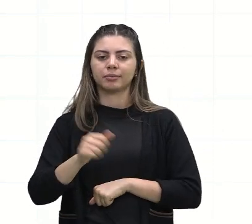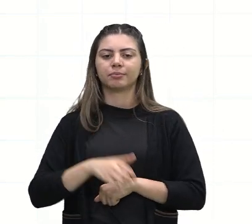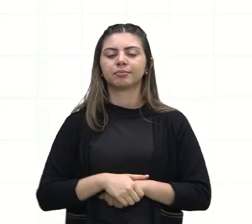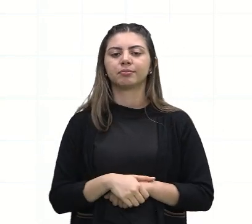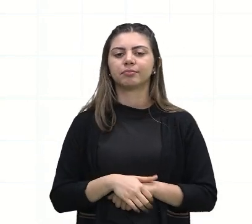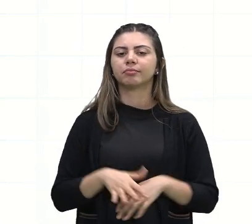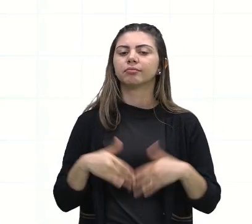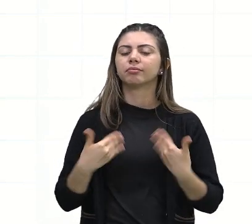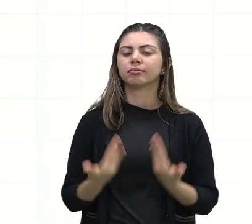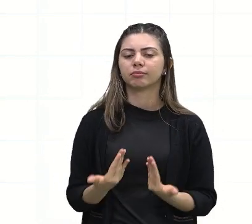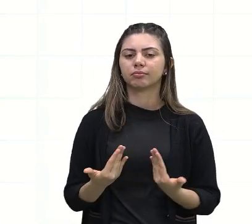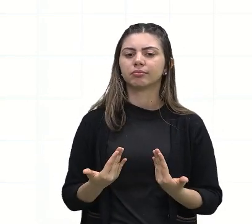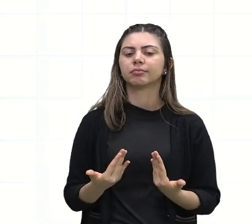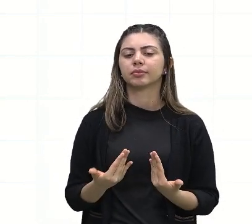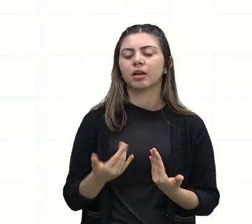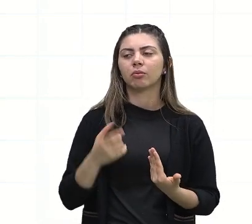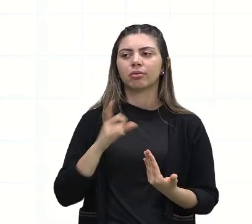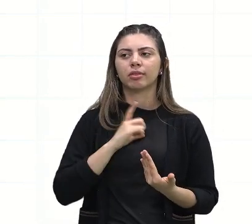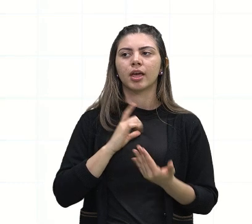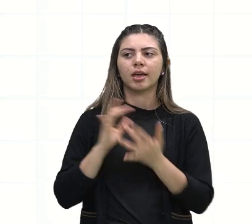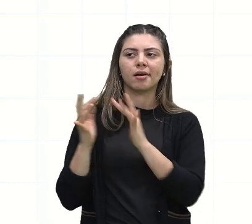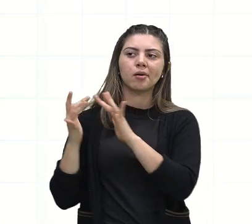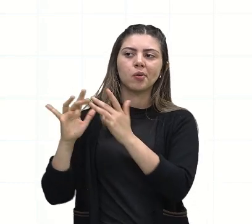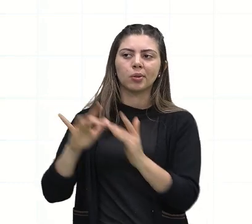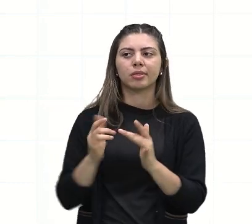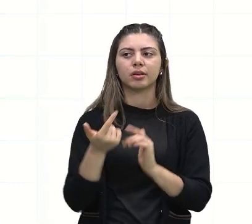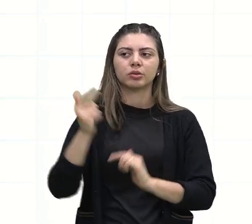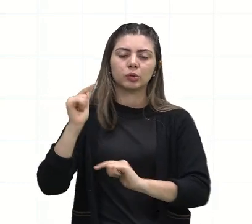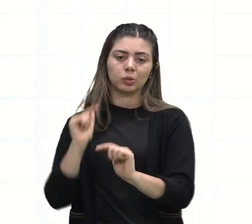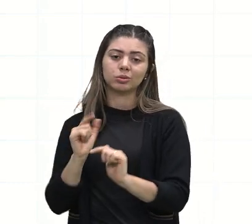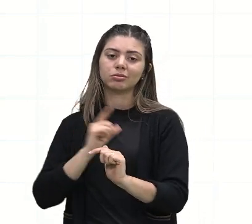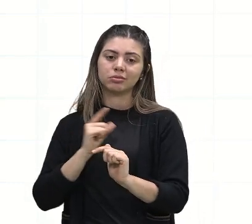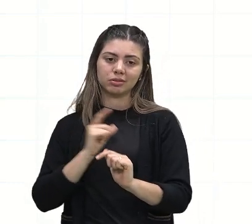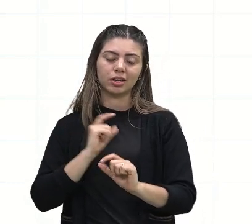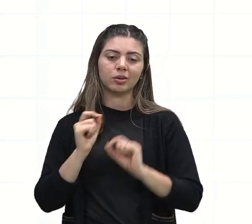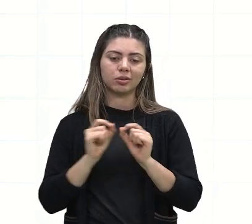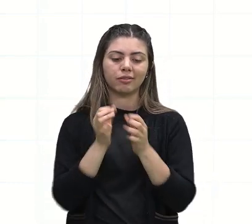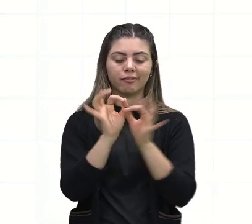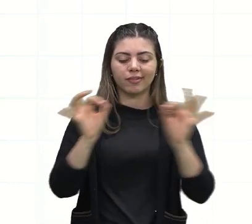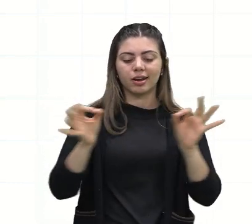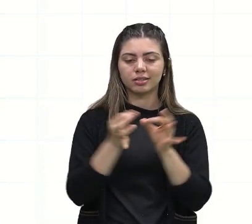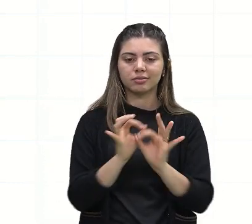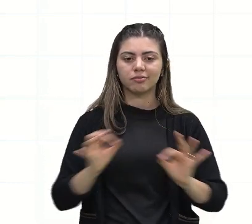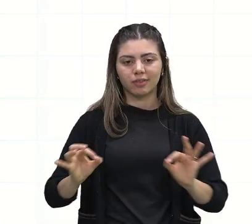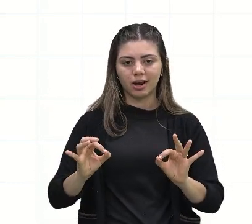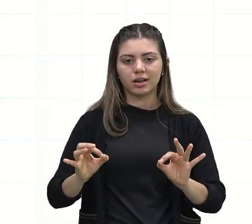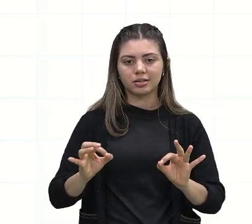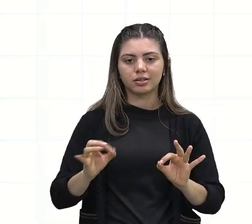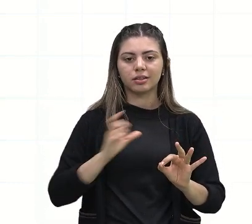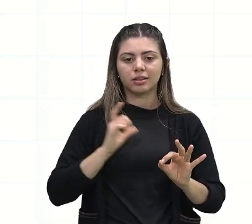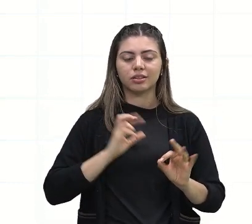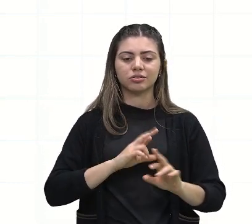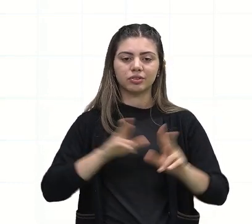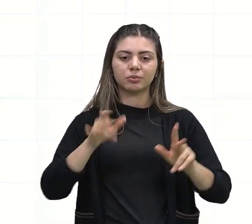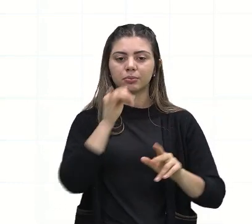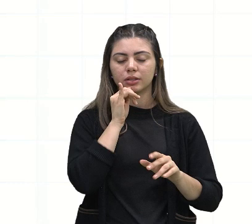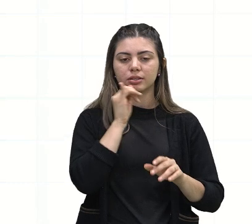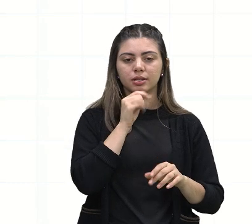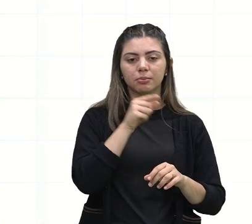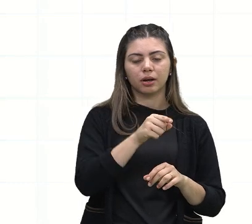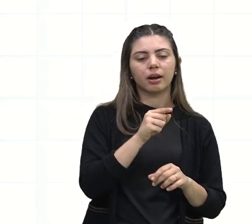Então, em contextos diferentes, eles vão ter significados diferentes. O rádio ficou mudo. Eu estou falando de quê?